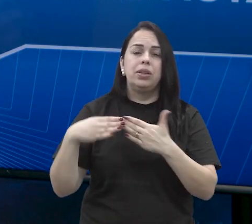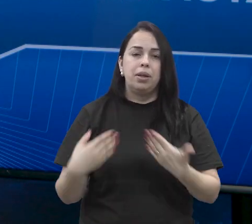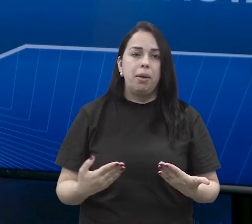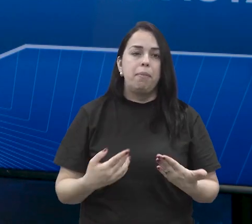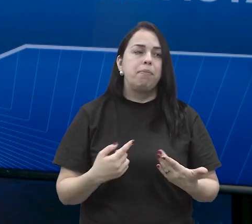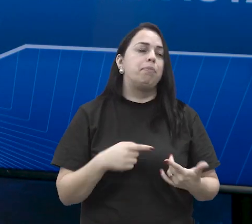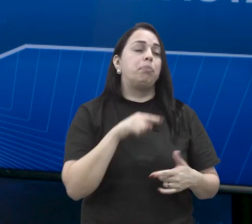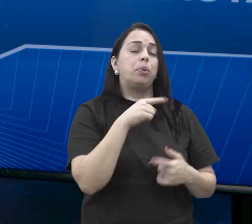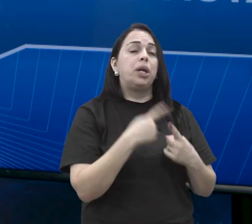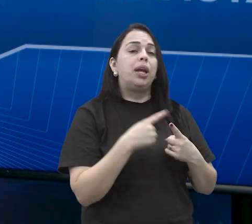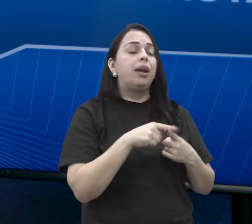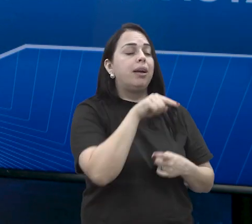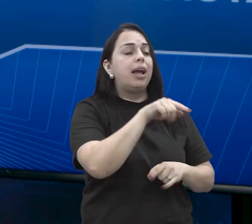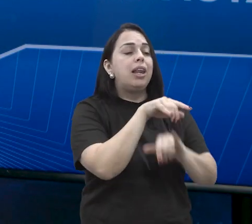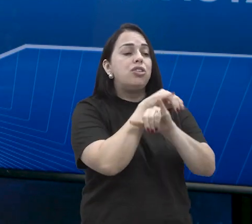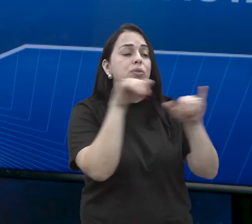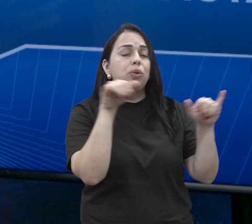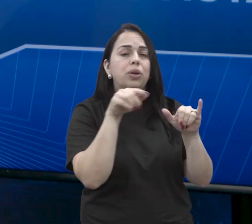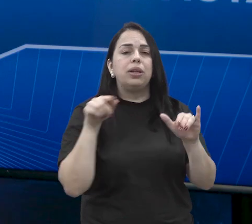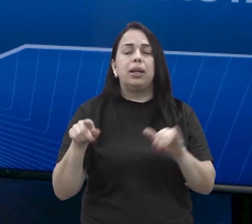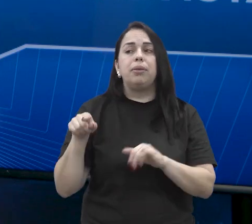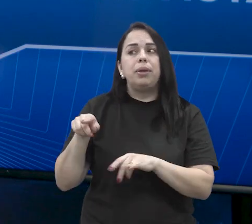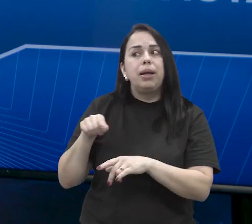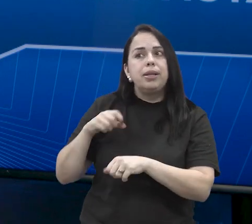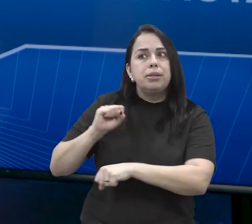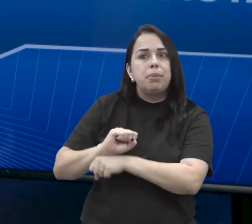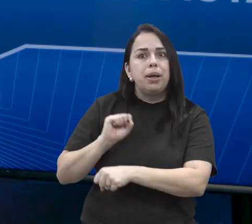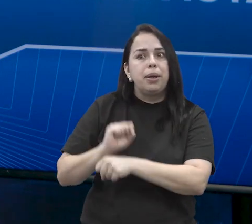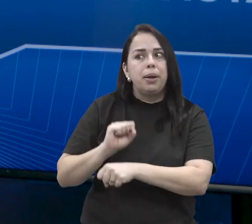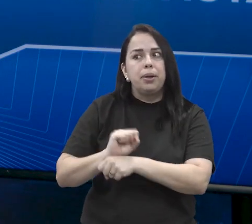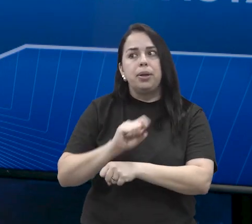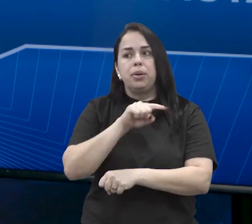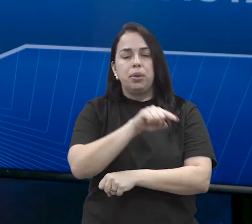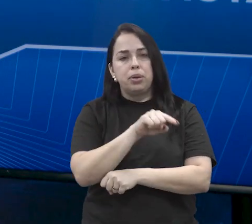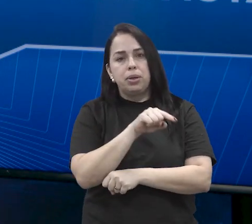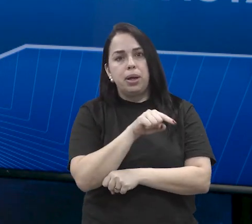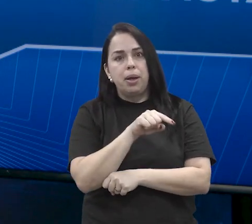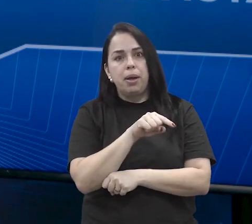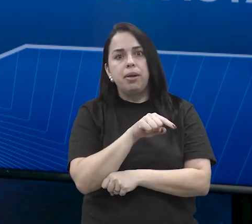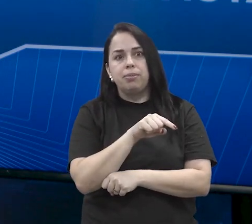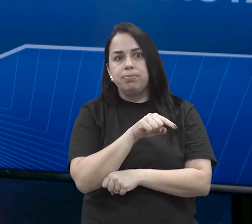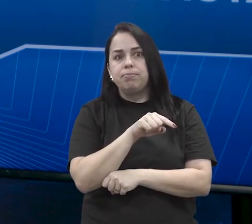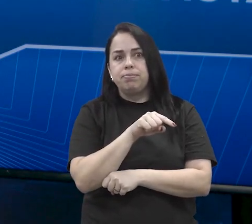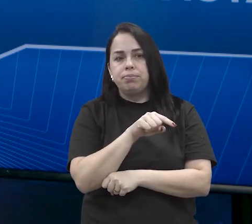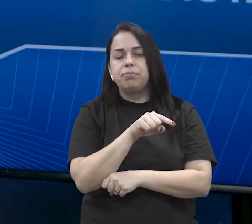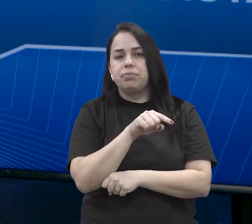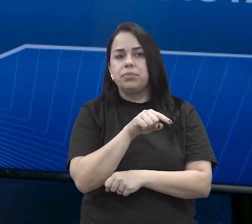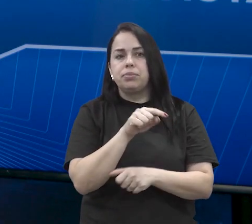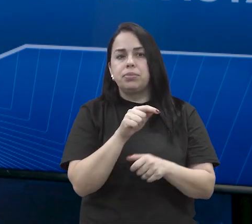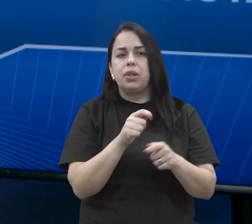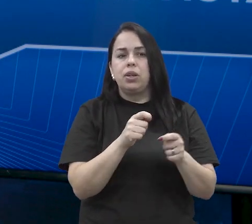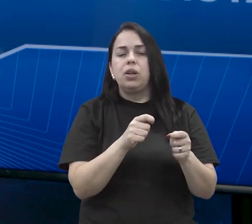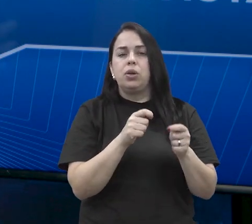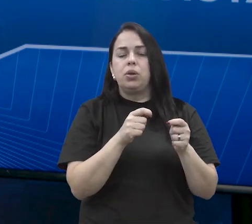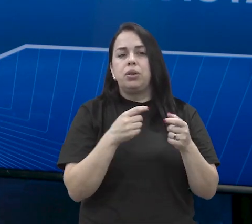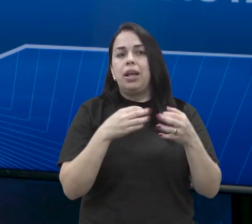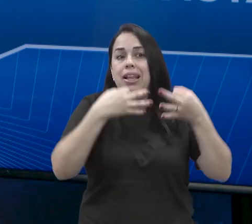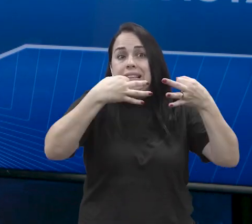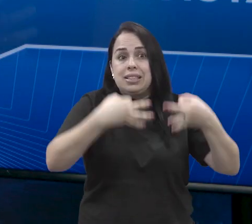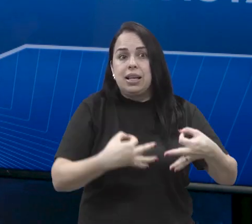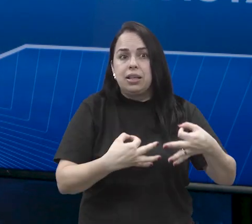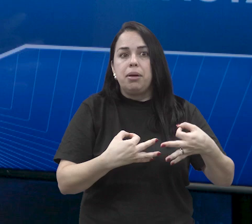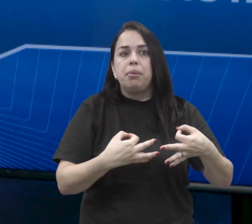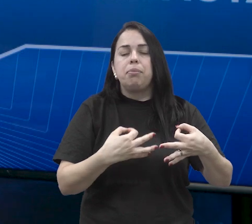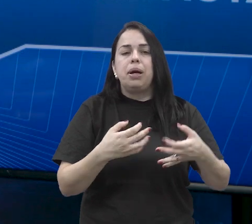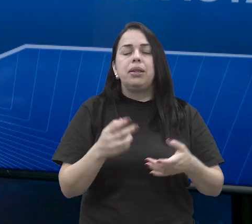em cima do que foi divulgado. Então o mercado está aguardando algumas medidas um pouco mais severas, sabe, um pouco mais sólidas